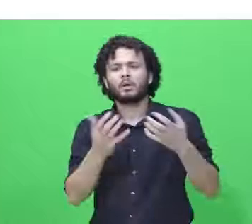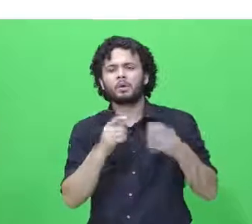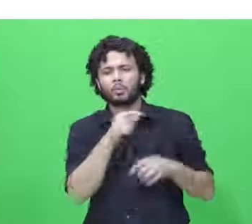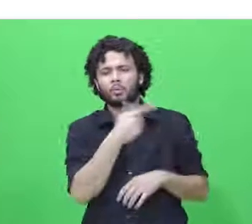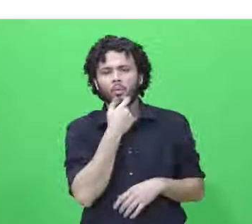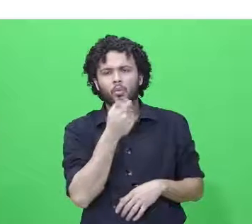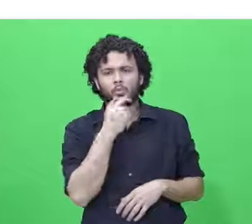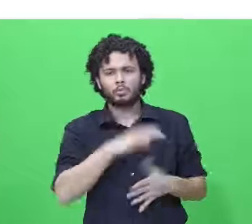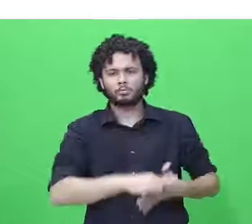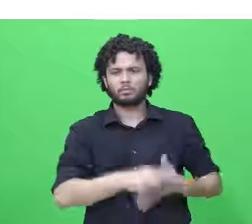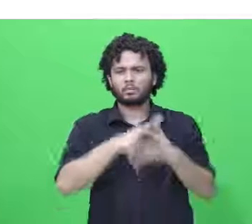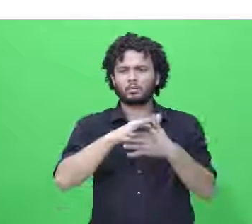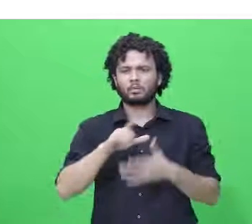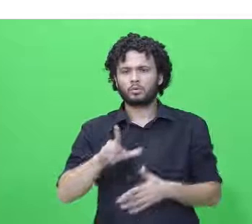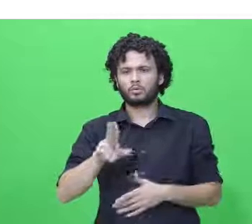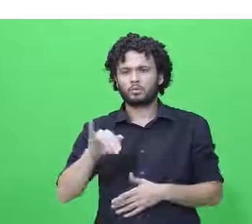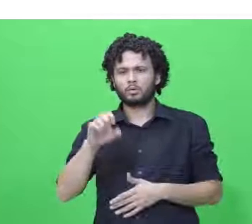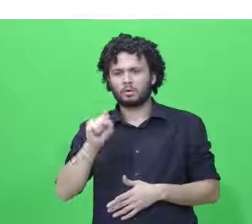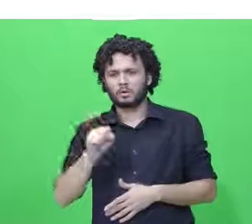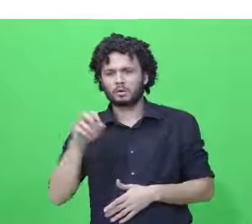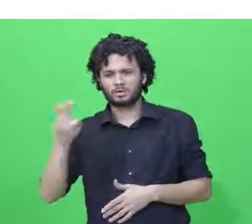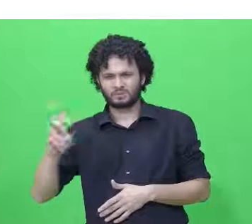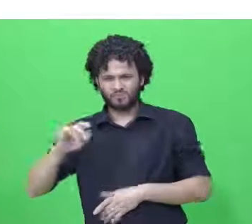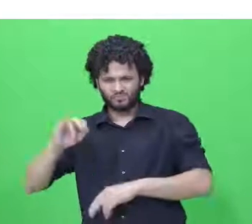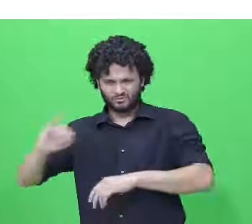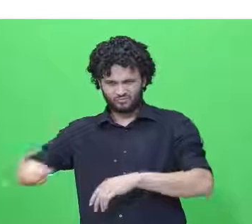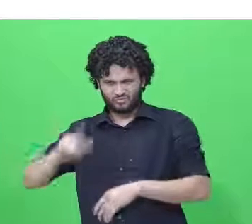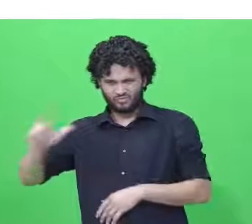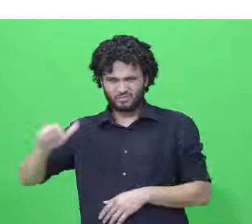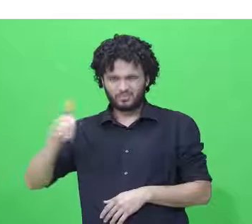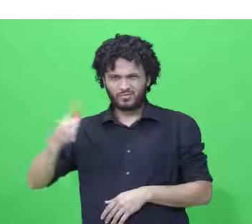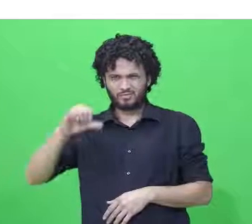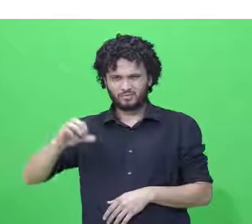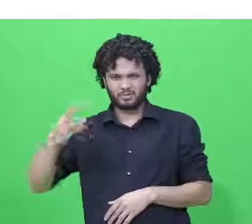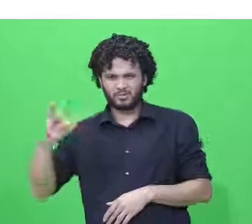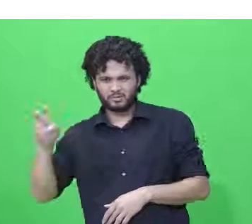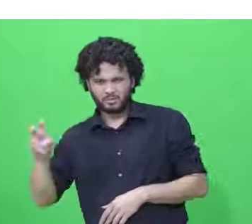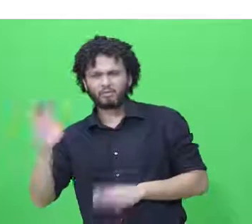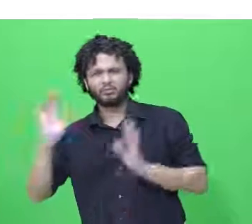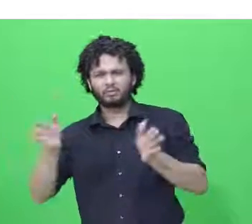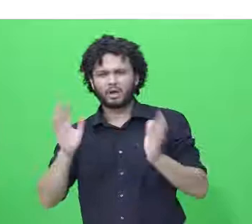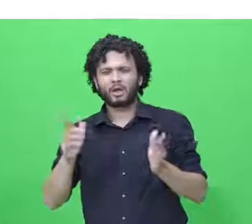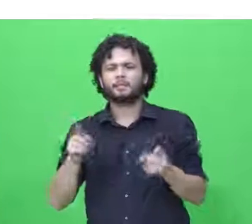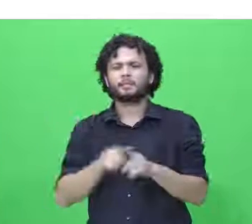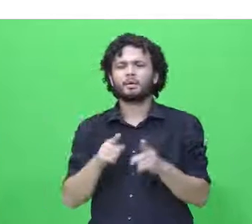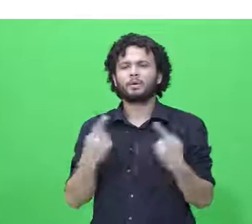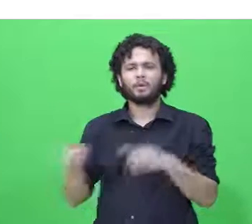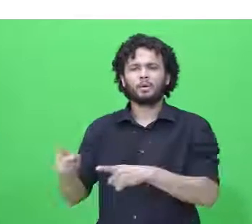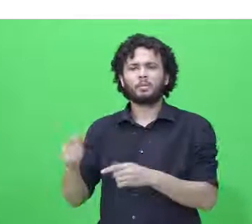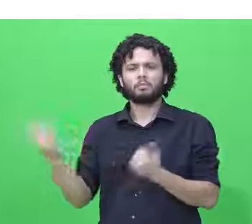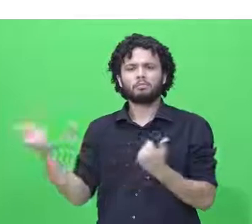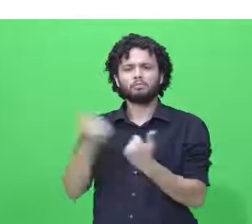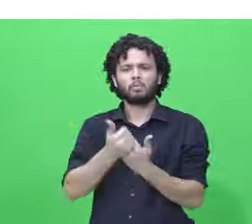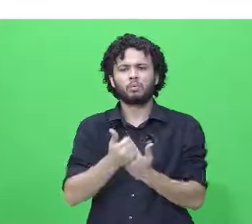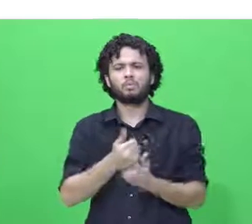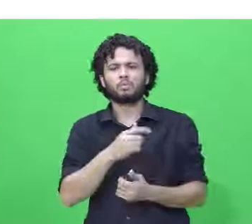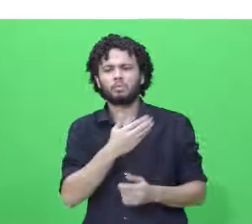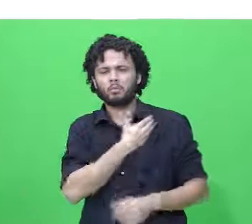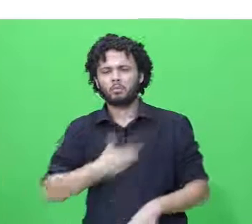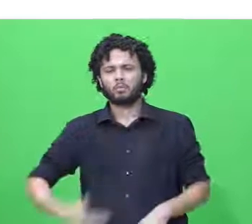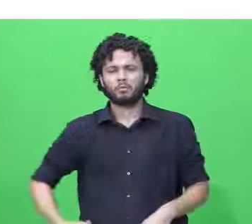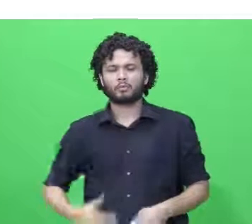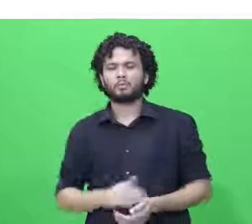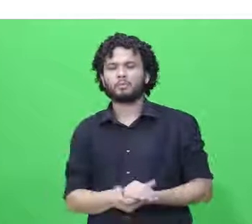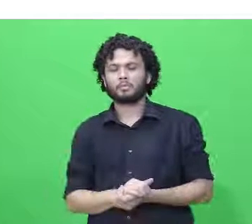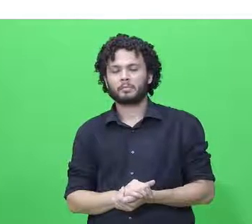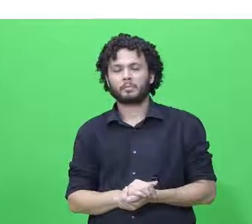lançou um manifesto em 5 de julho de 1935, que propunha a derrubada do governo Vargas e a tomada do poder por um governo